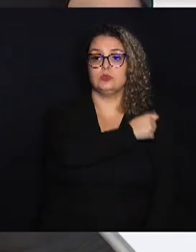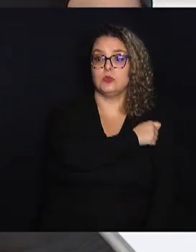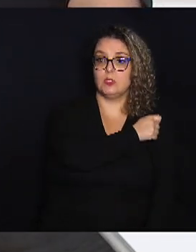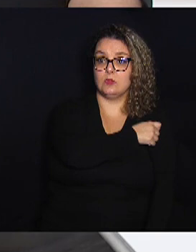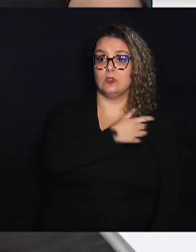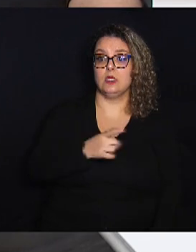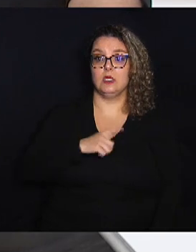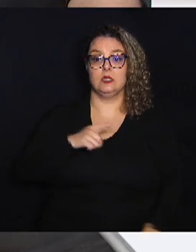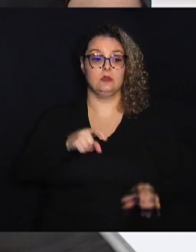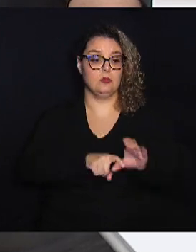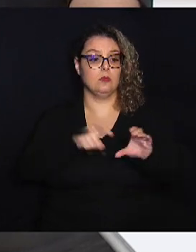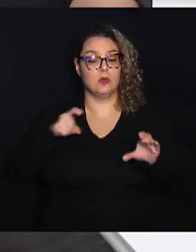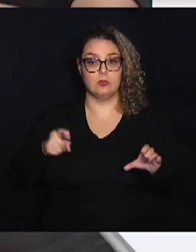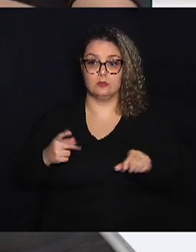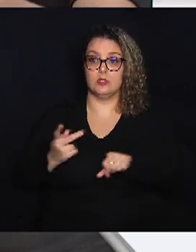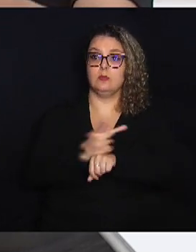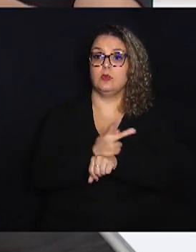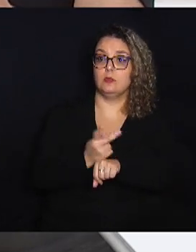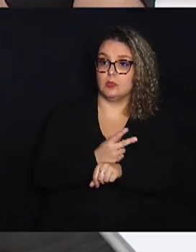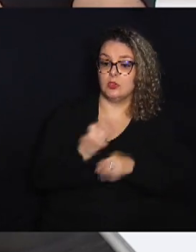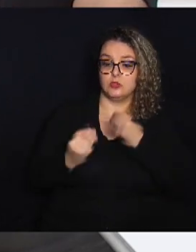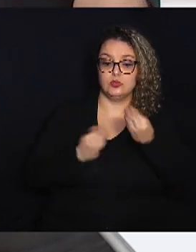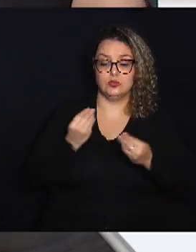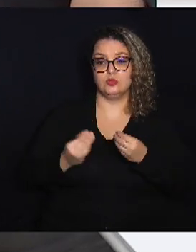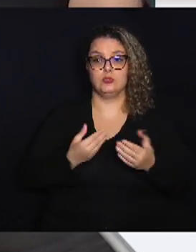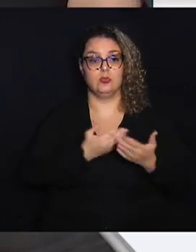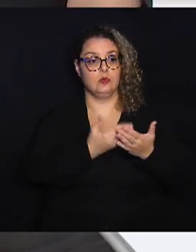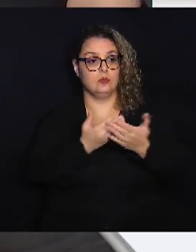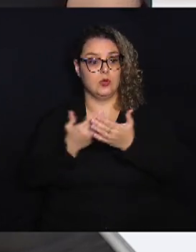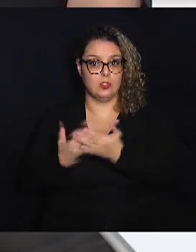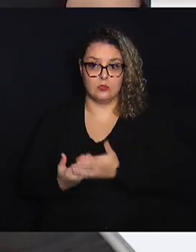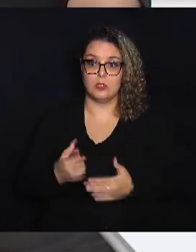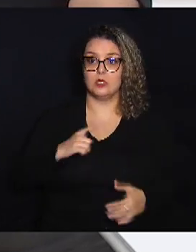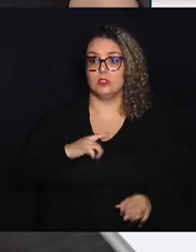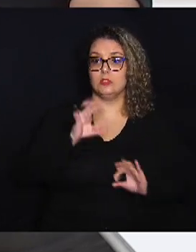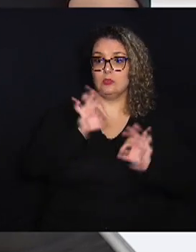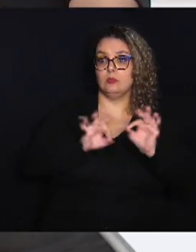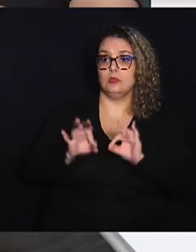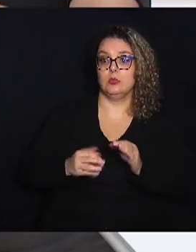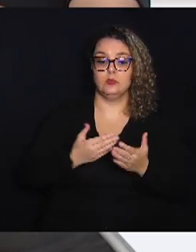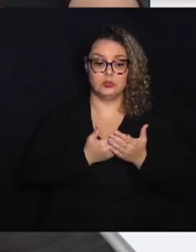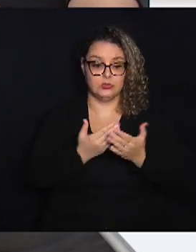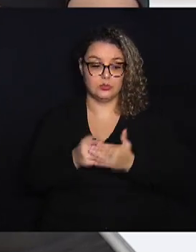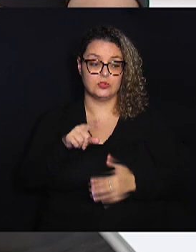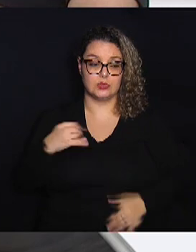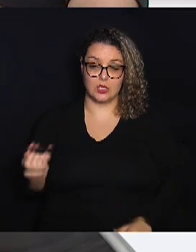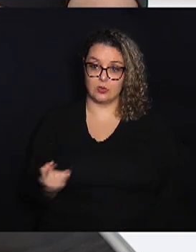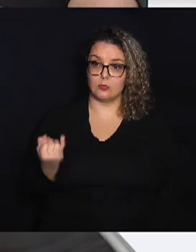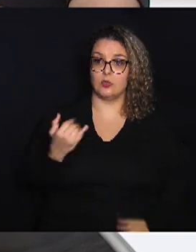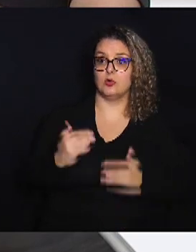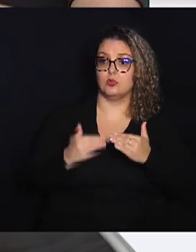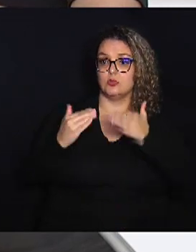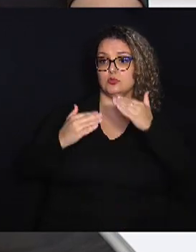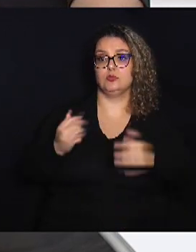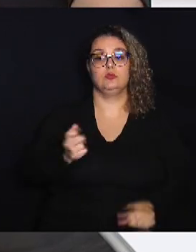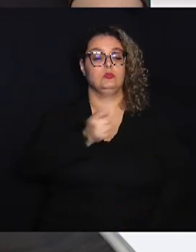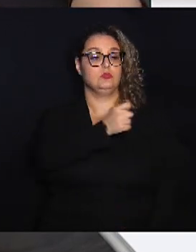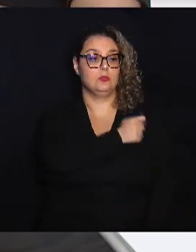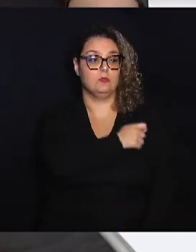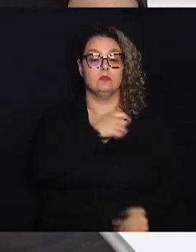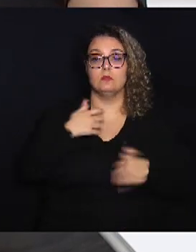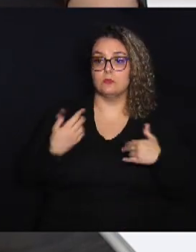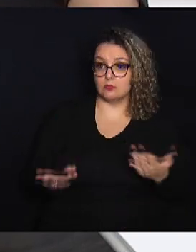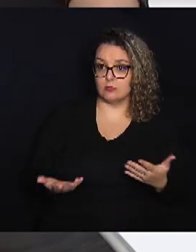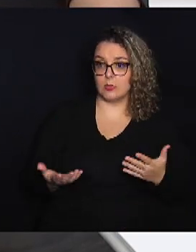uma autonomia na busca de como eles vão estudar. Tem o plano de estudo também, que é importante construir com os alunos. Mas,